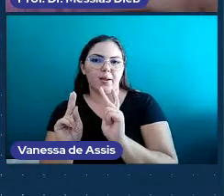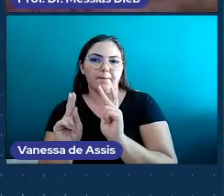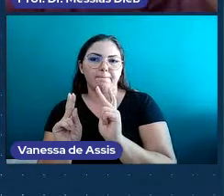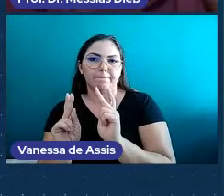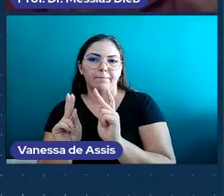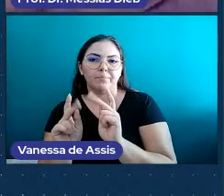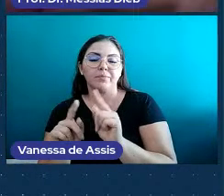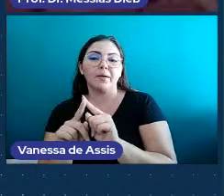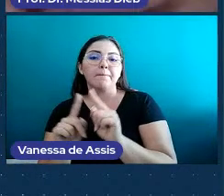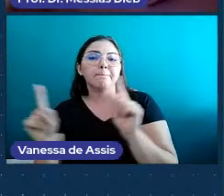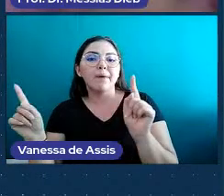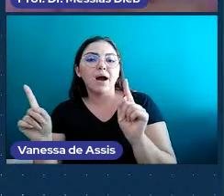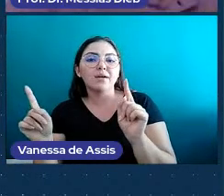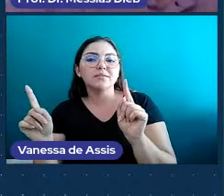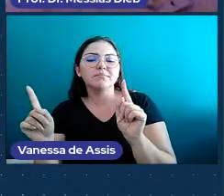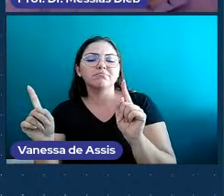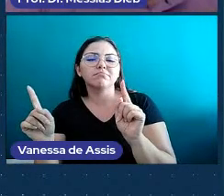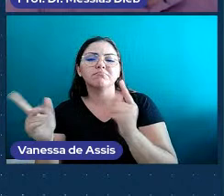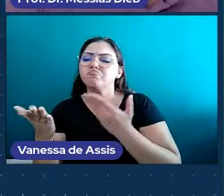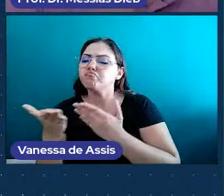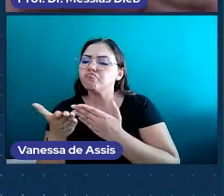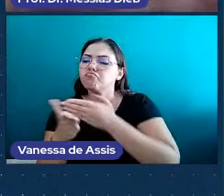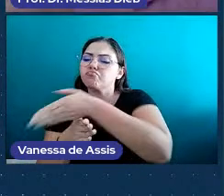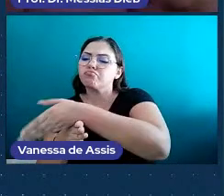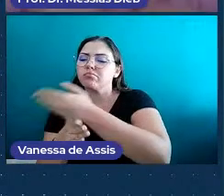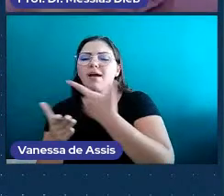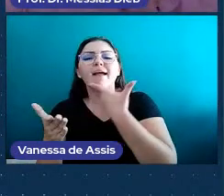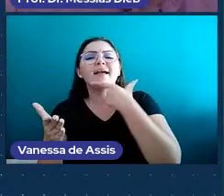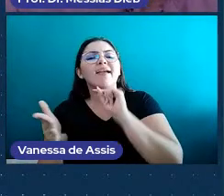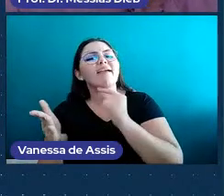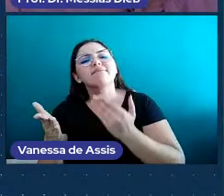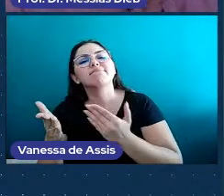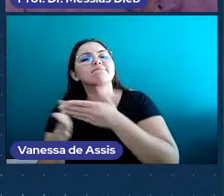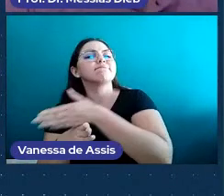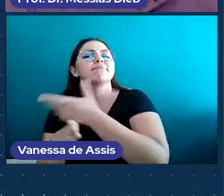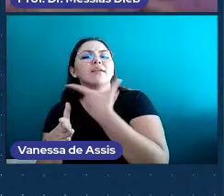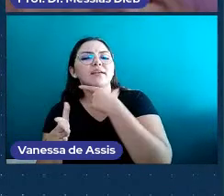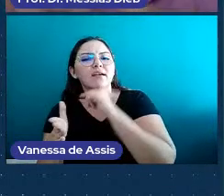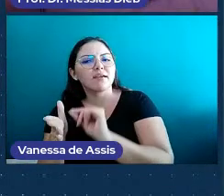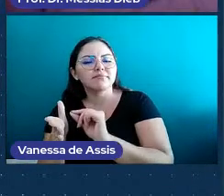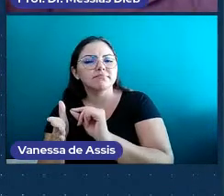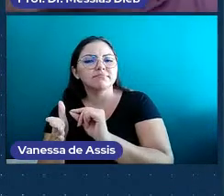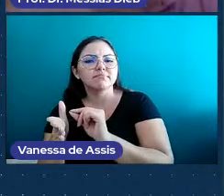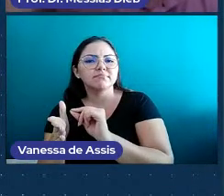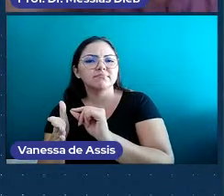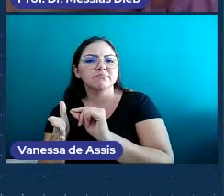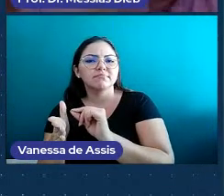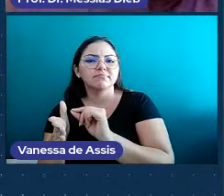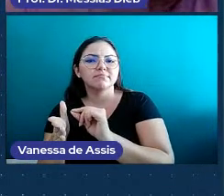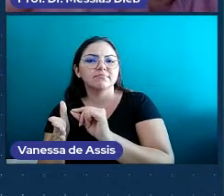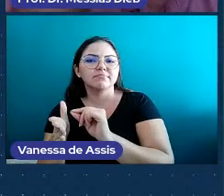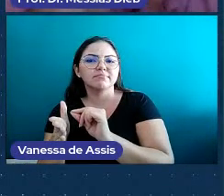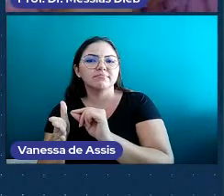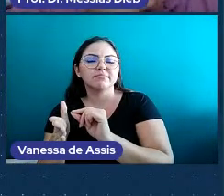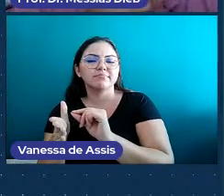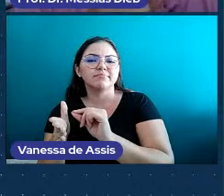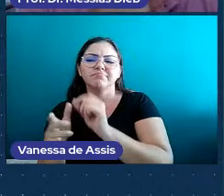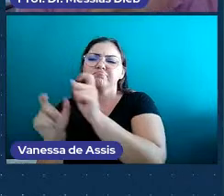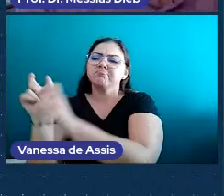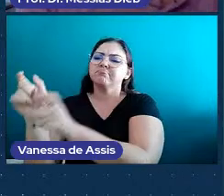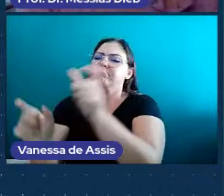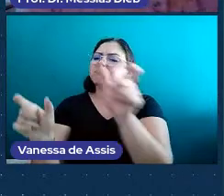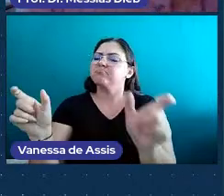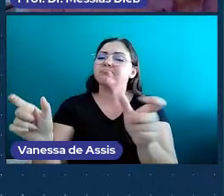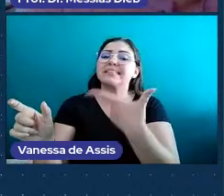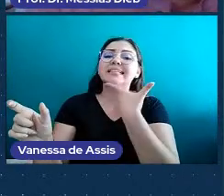quem. Quem supera essas dificuldades? E de quem são essas dificuldades? Então, sobre quem eu vou estudar?